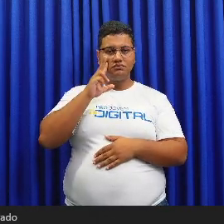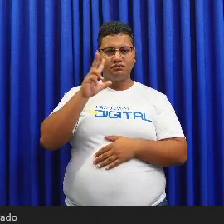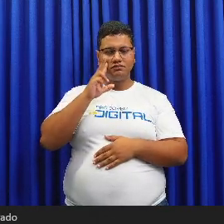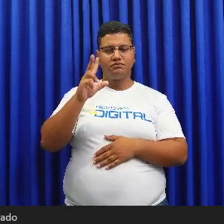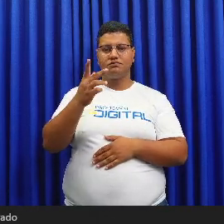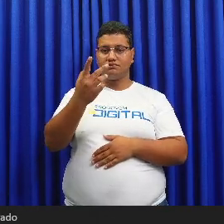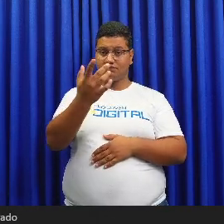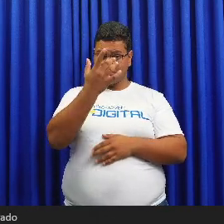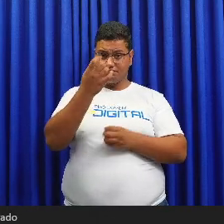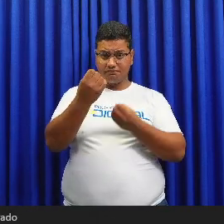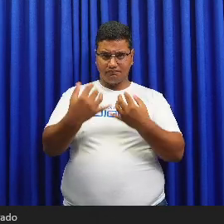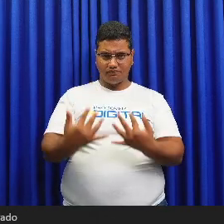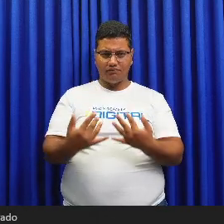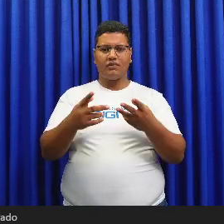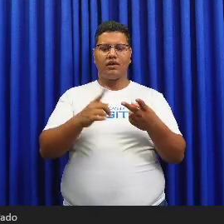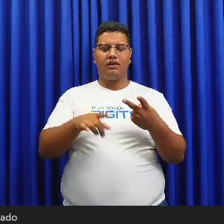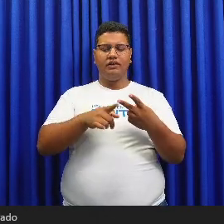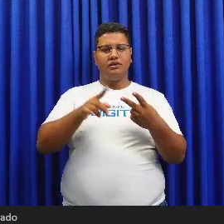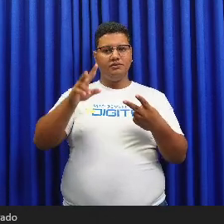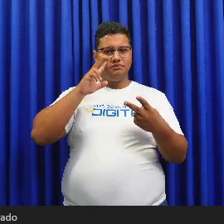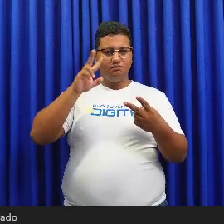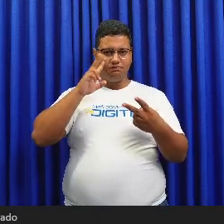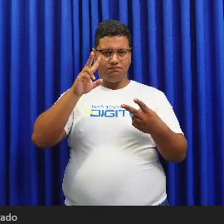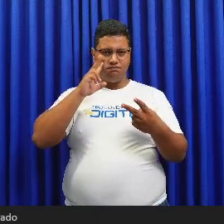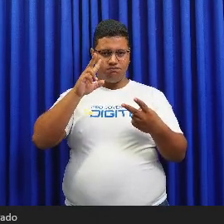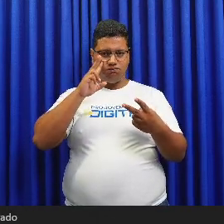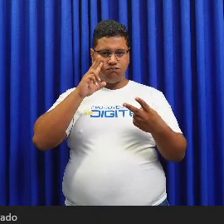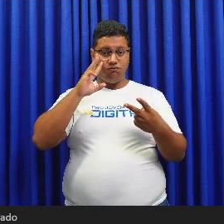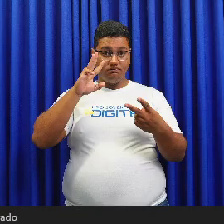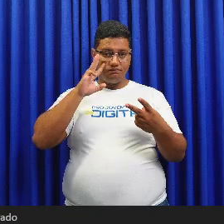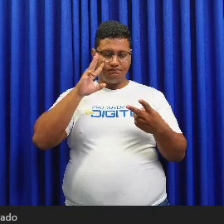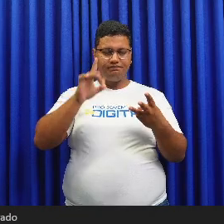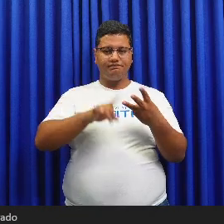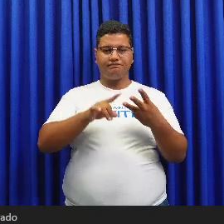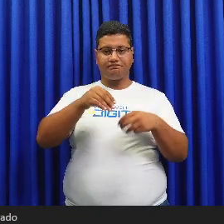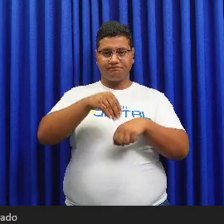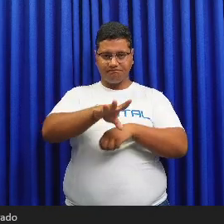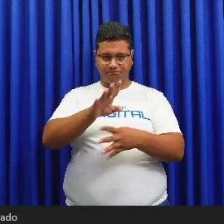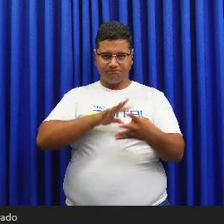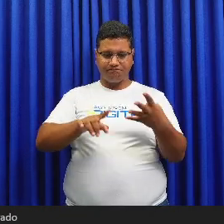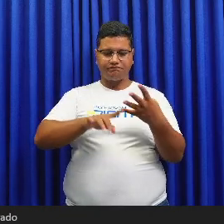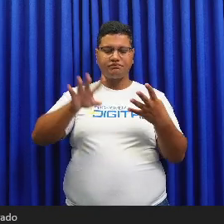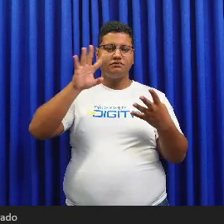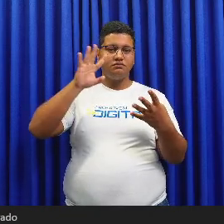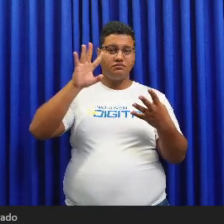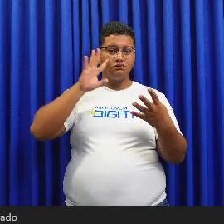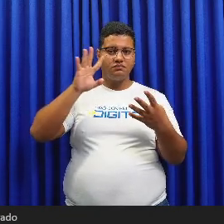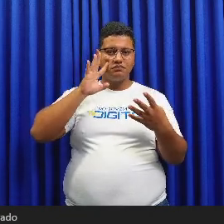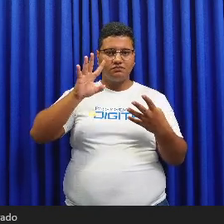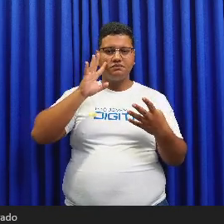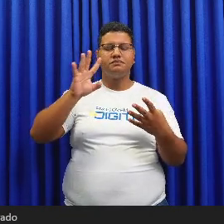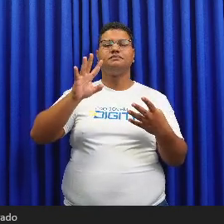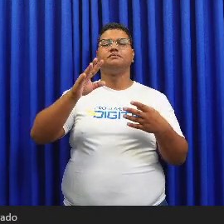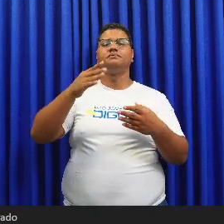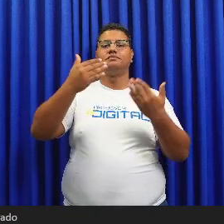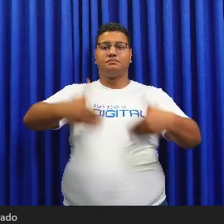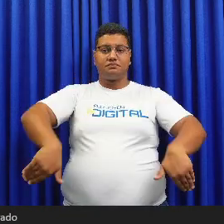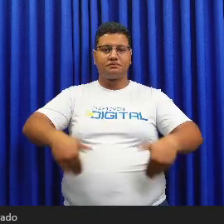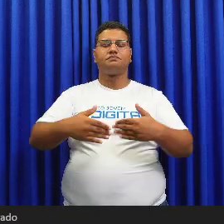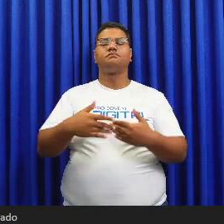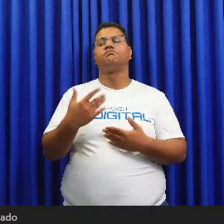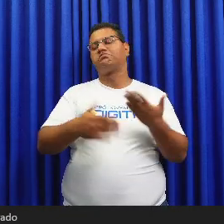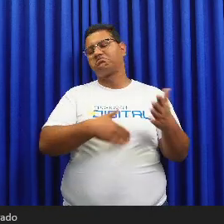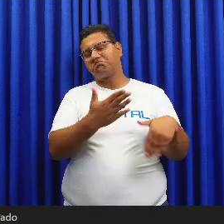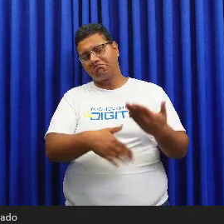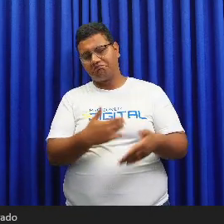é um tutorial, na terça-feira é uma dica, na quarta-feira é a prova social, né? E aí